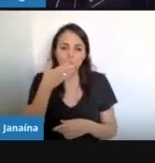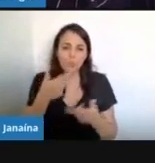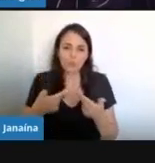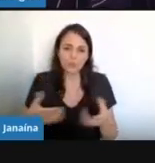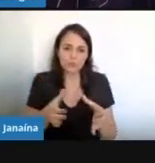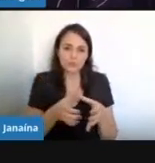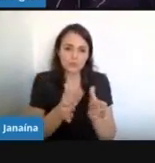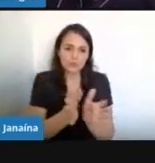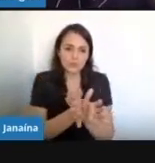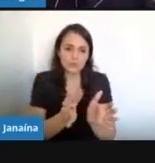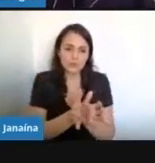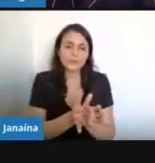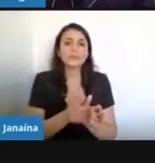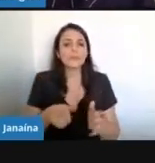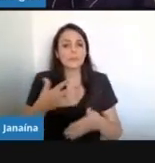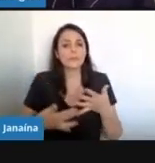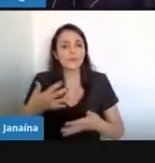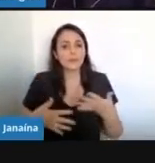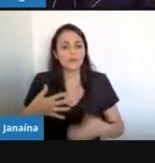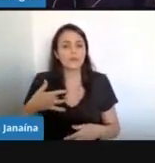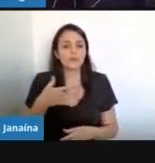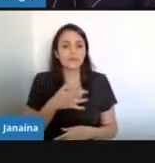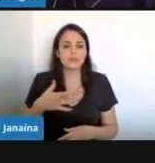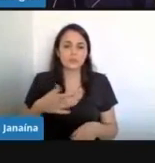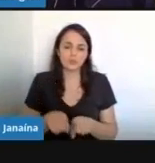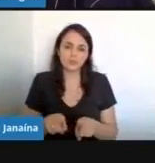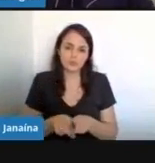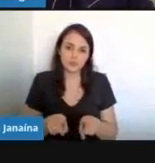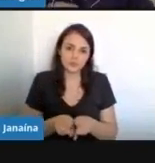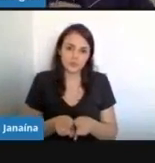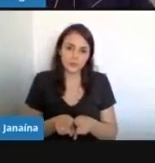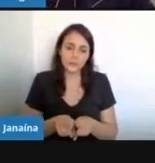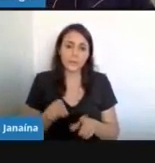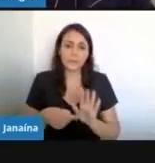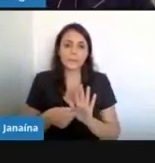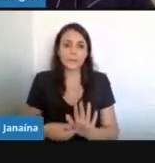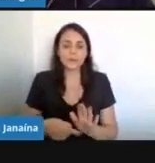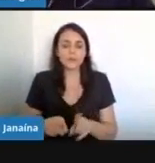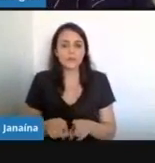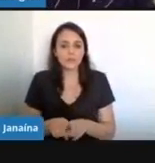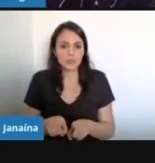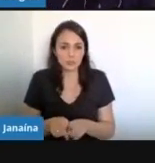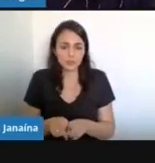aí importantes resultados em relação à prática